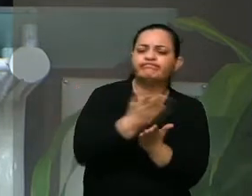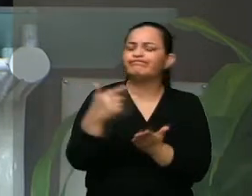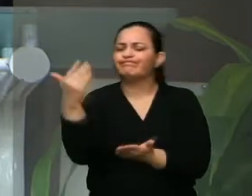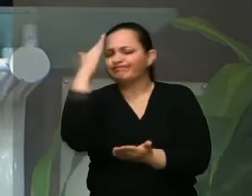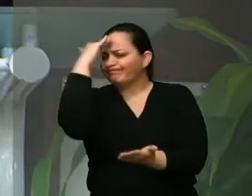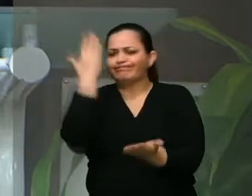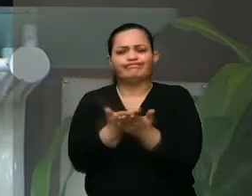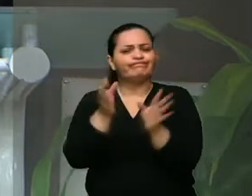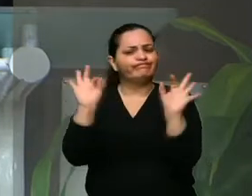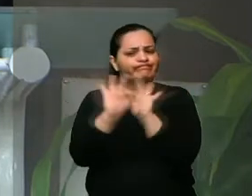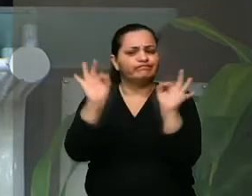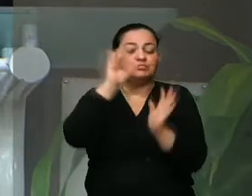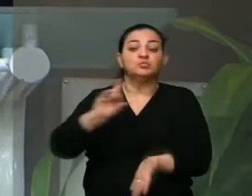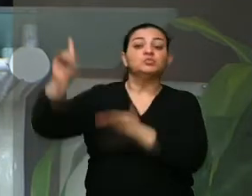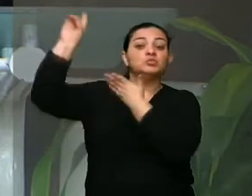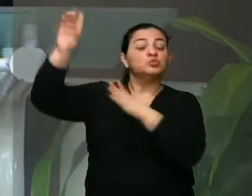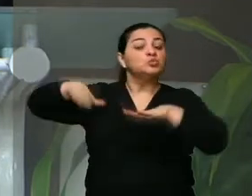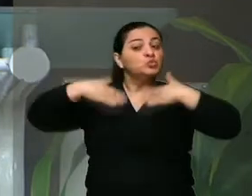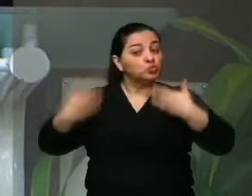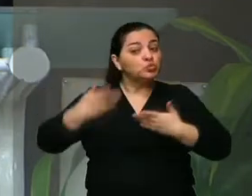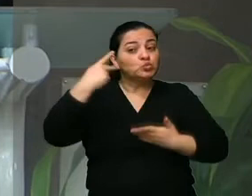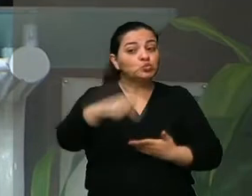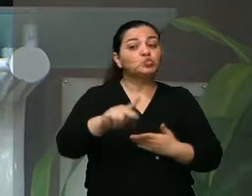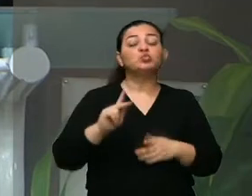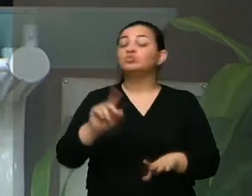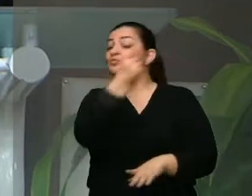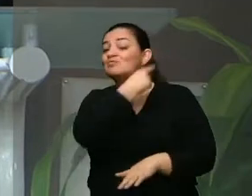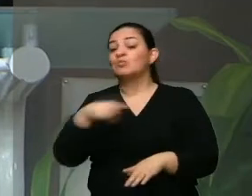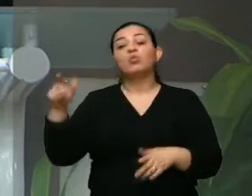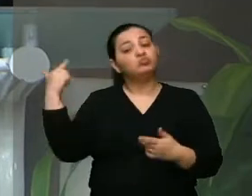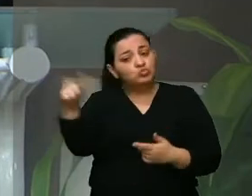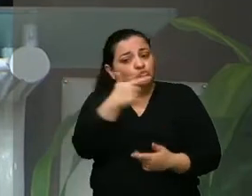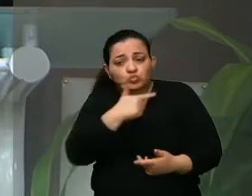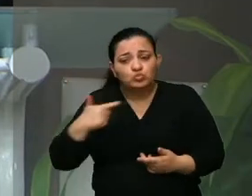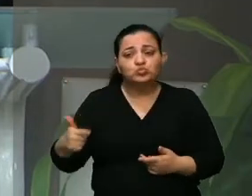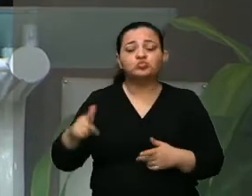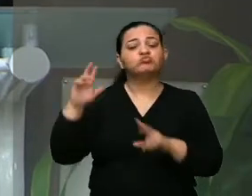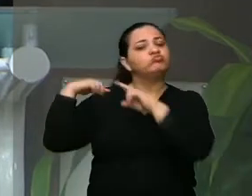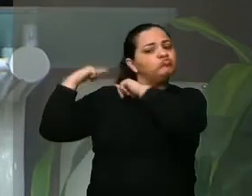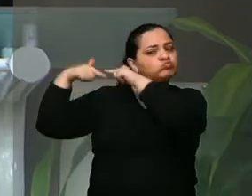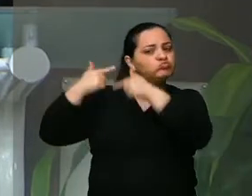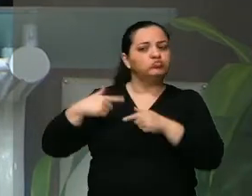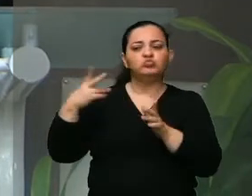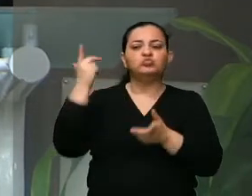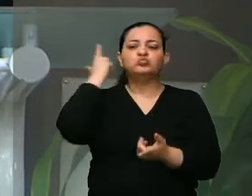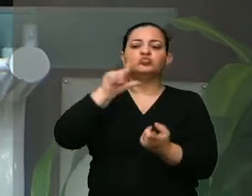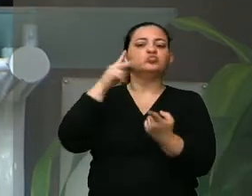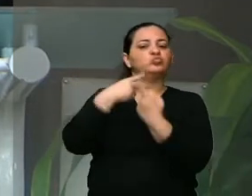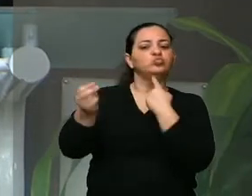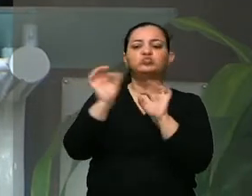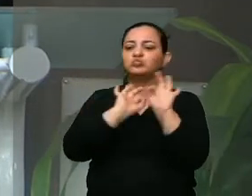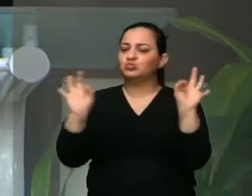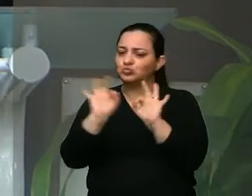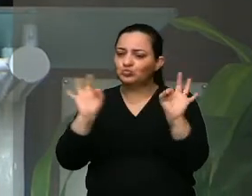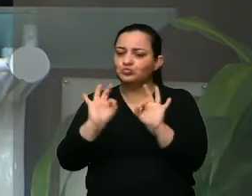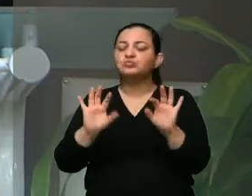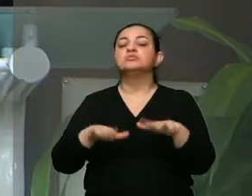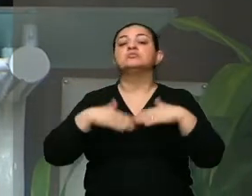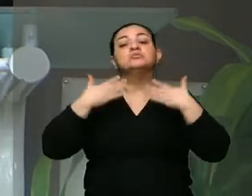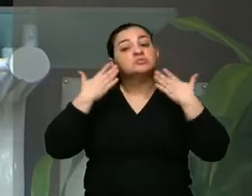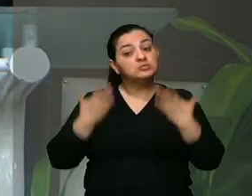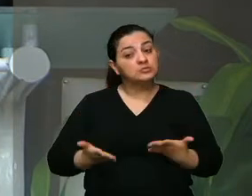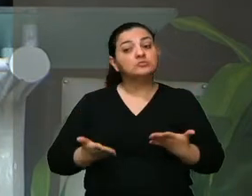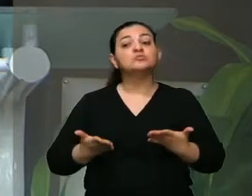deus então você ter então você não terá herança alguma bem e